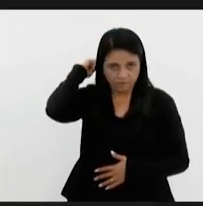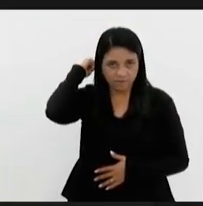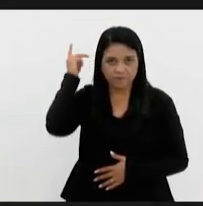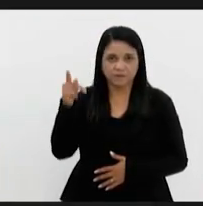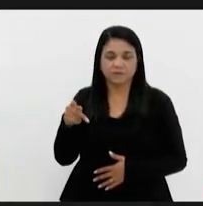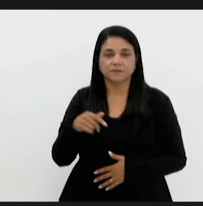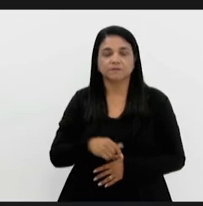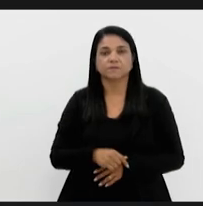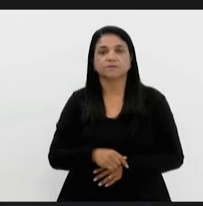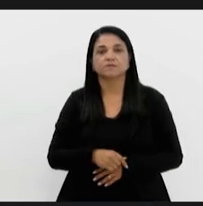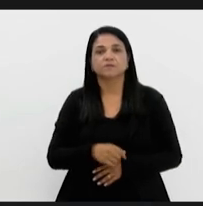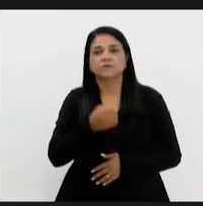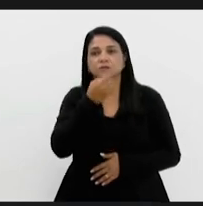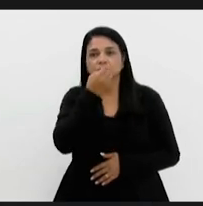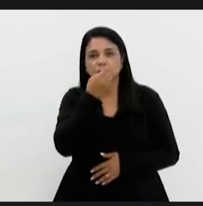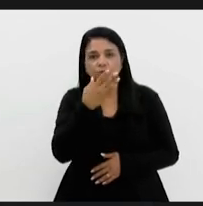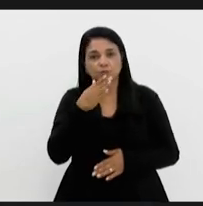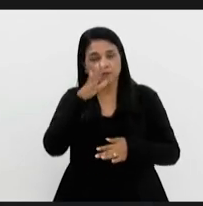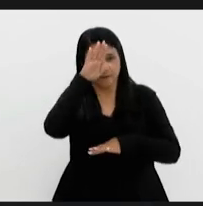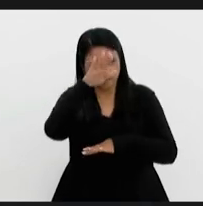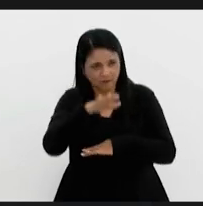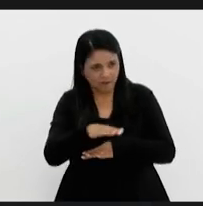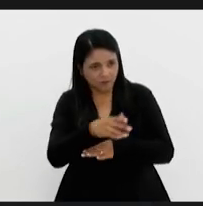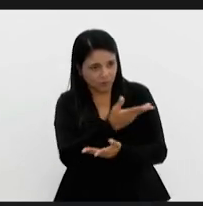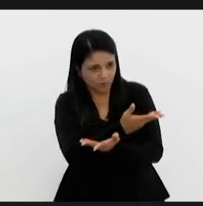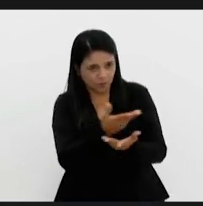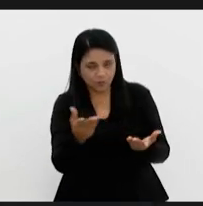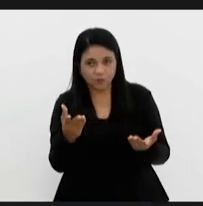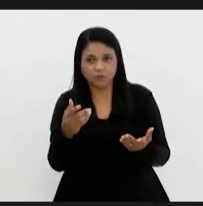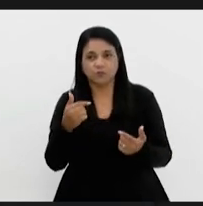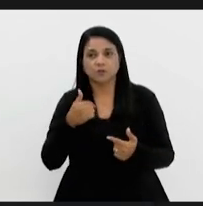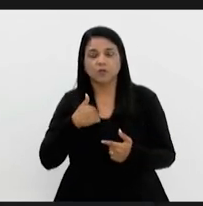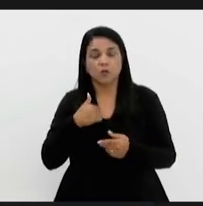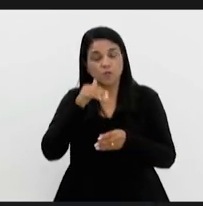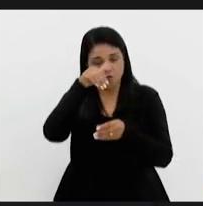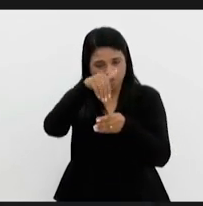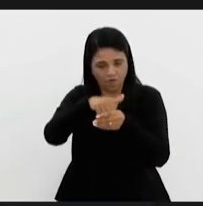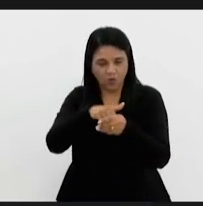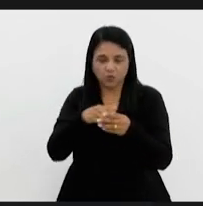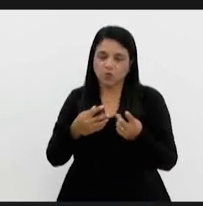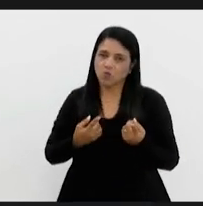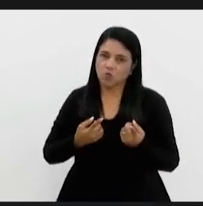Presidente Vacelar, bom dia, boa tarde a todos. Eu também gostaria de registrar meu voto contrário,